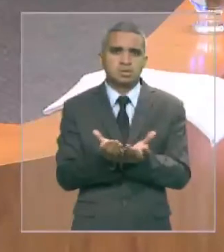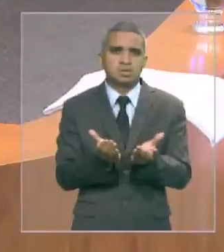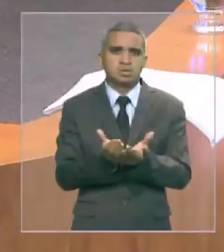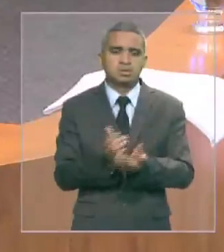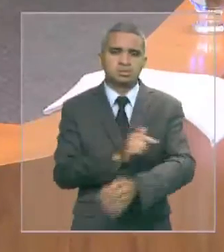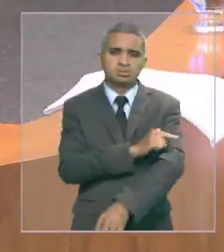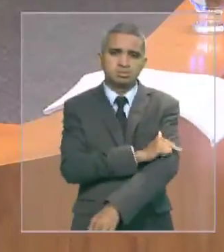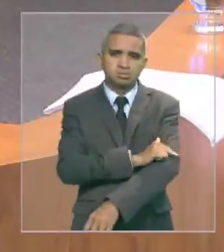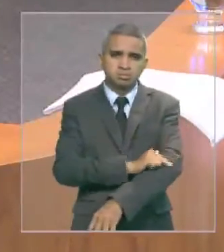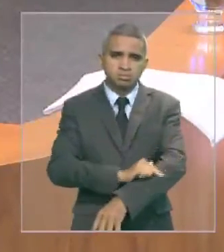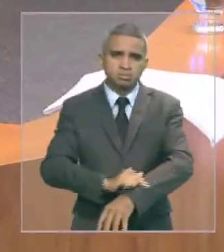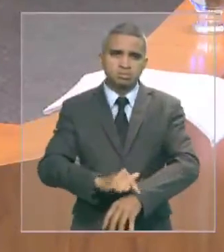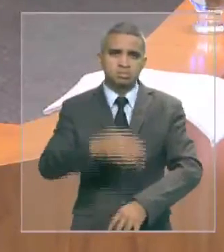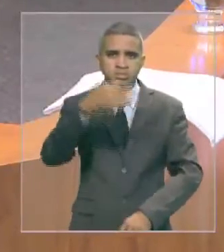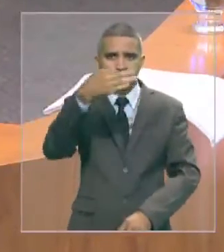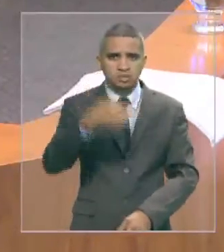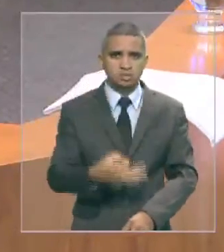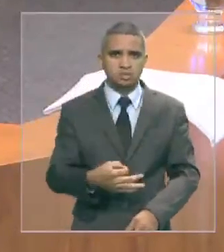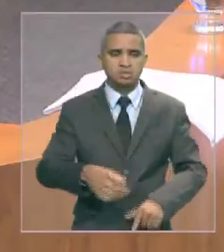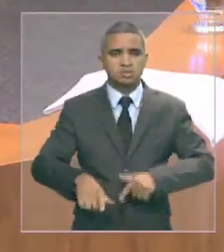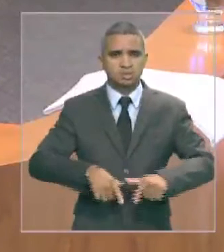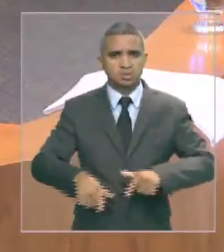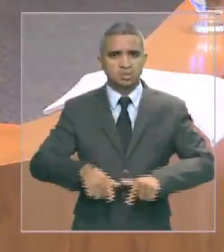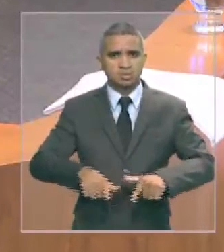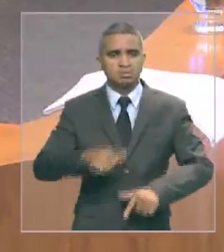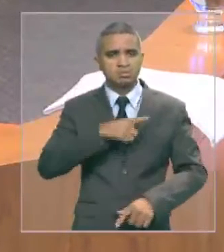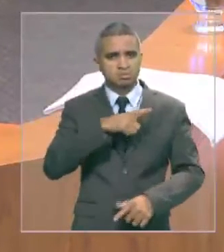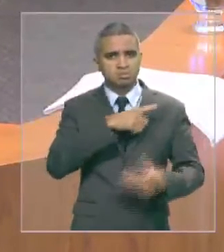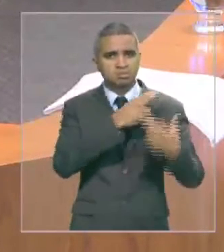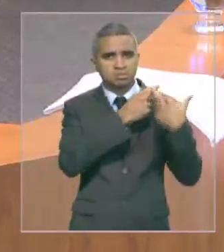Ele trabalha com responsabilidade.